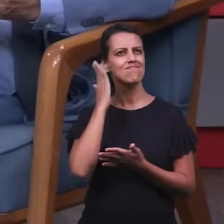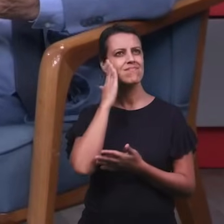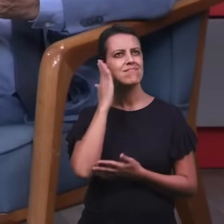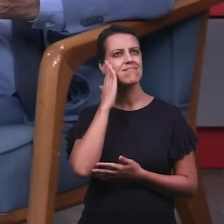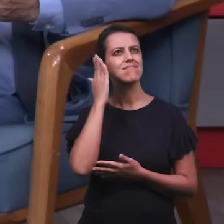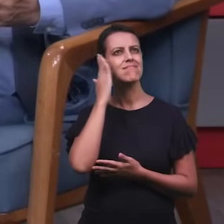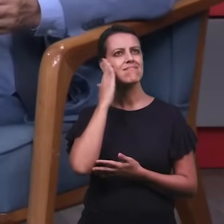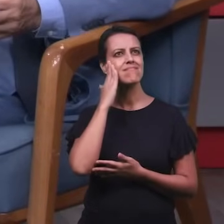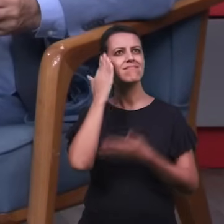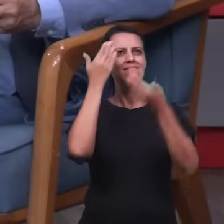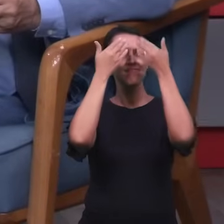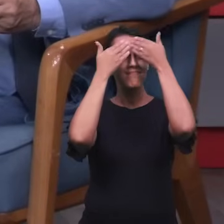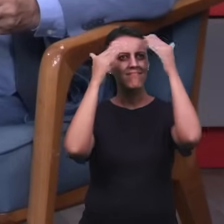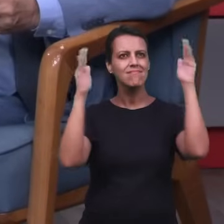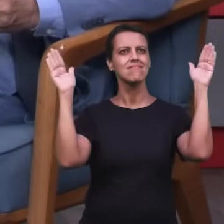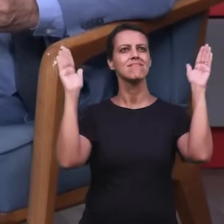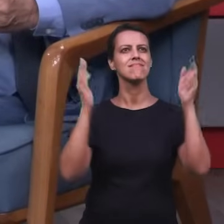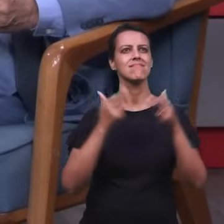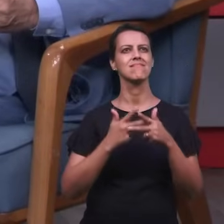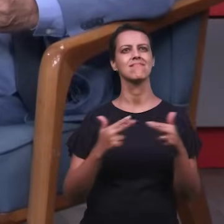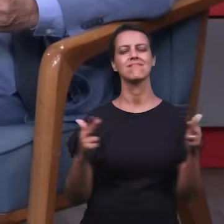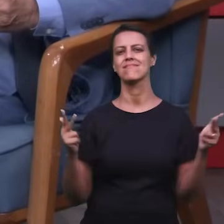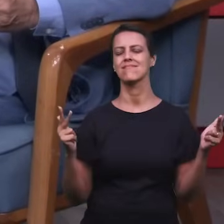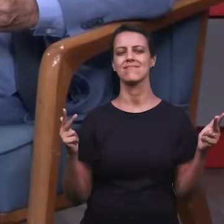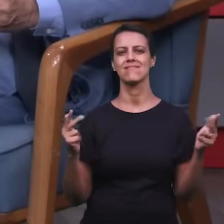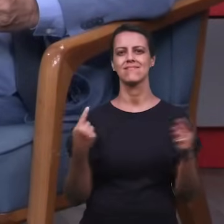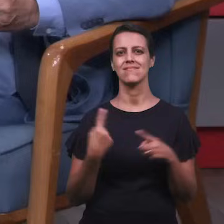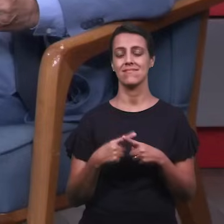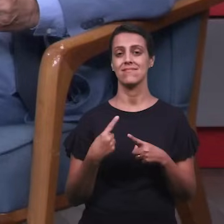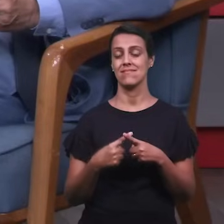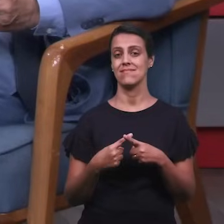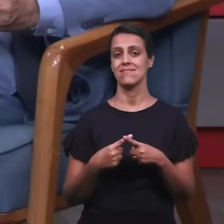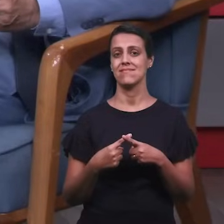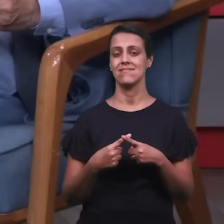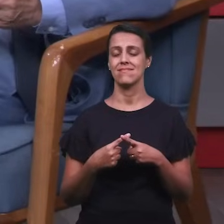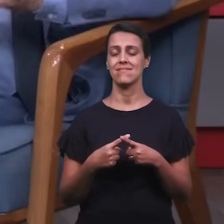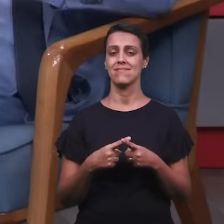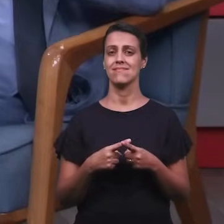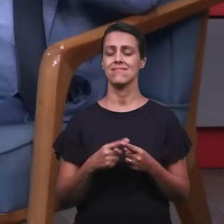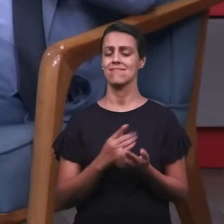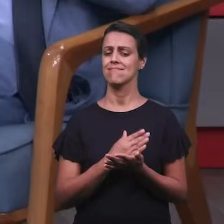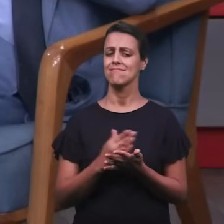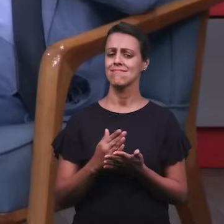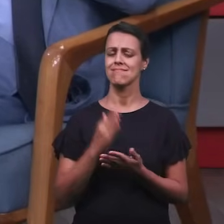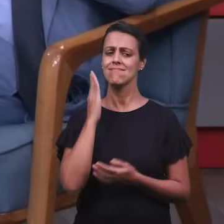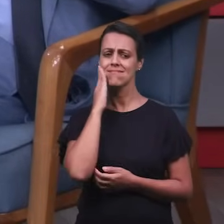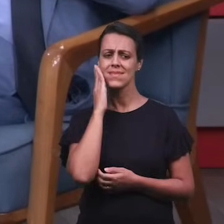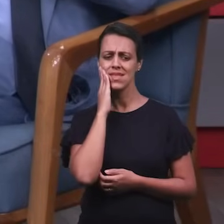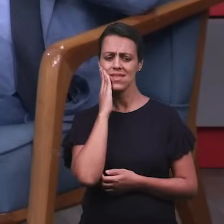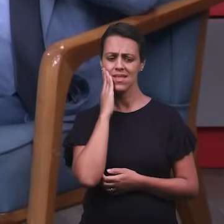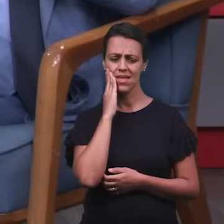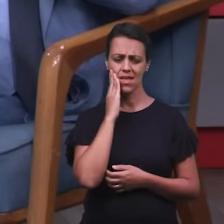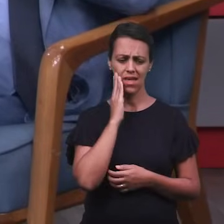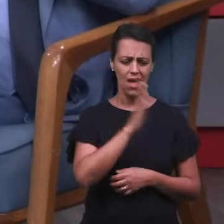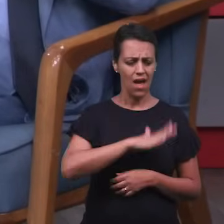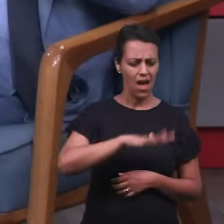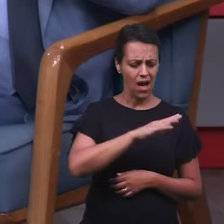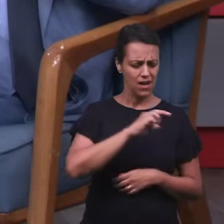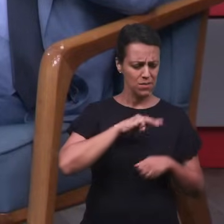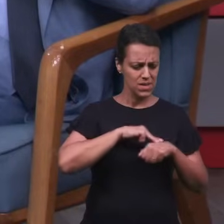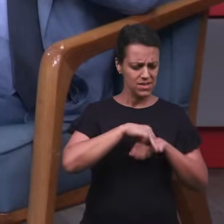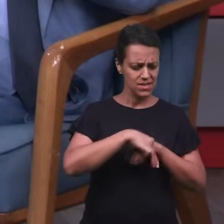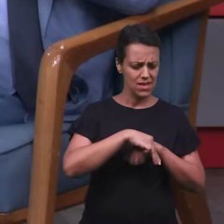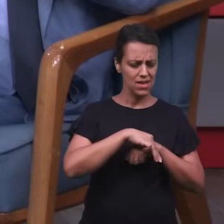entender muita coisa, porque isso, dentro do ministério, nós começamos a entender que